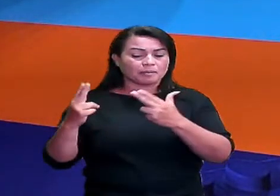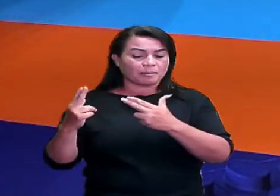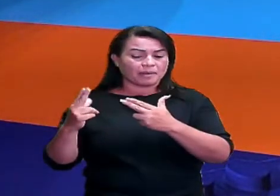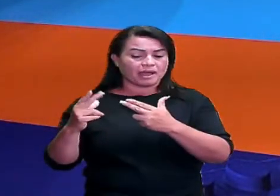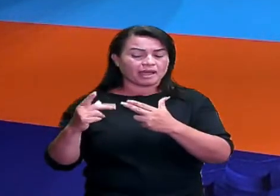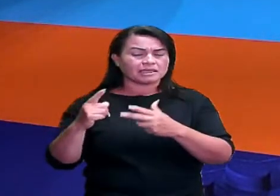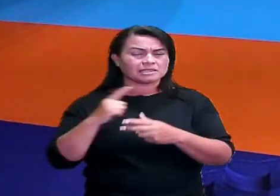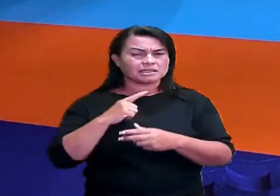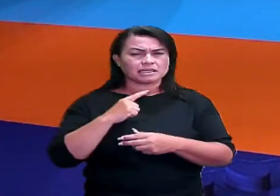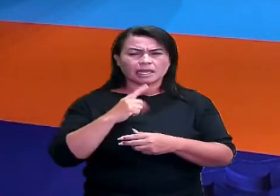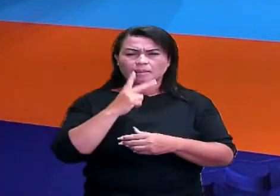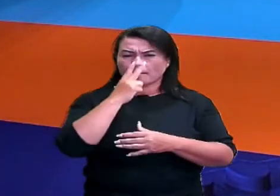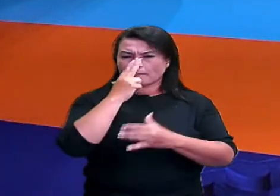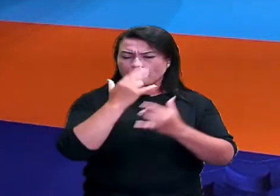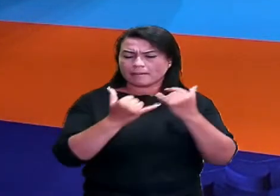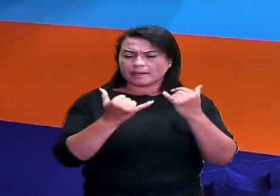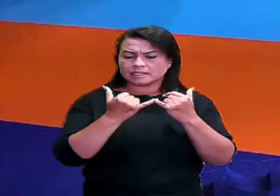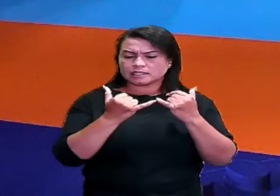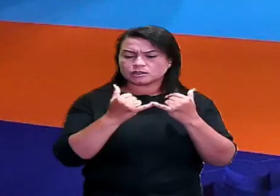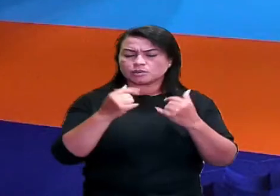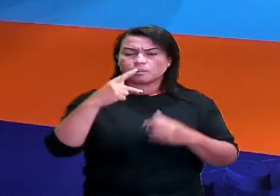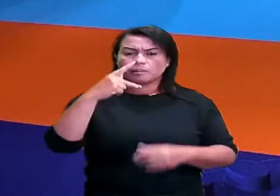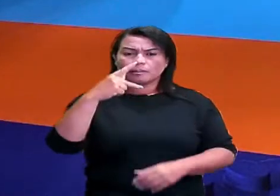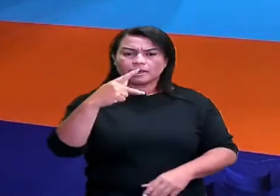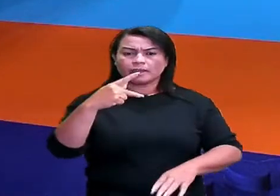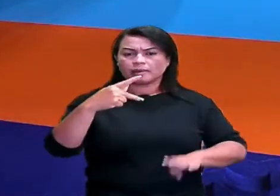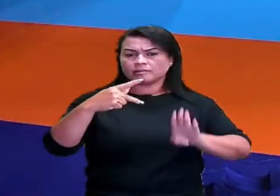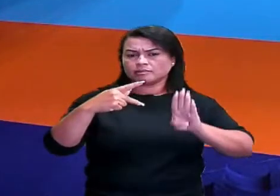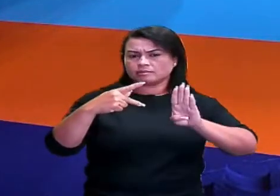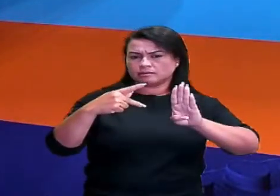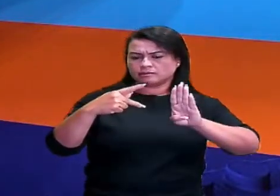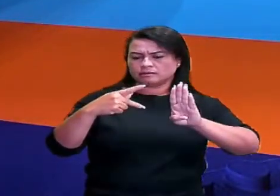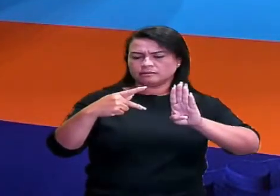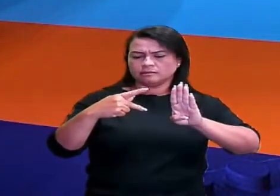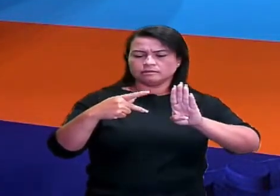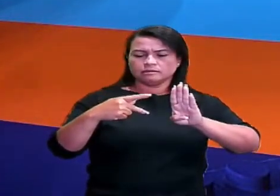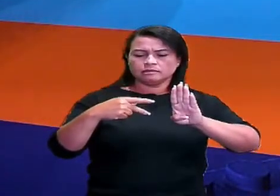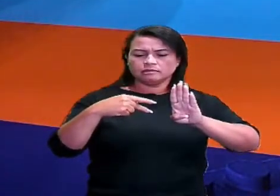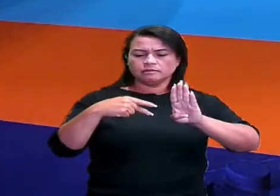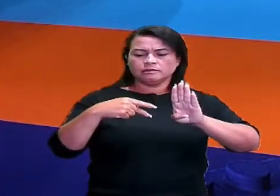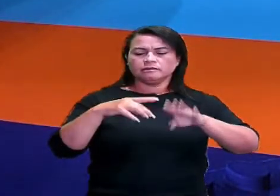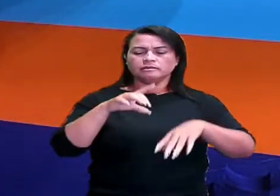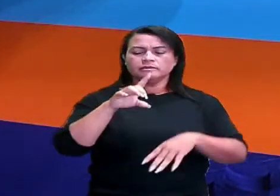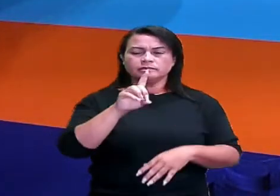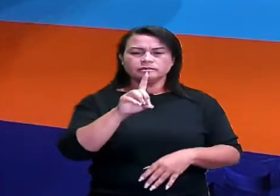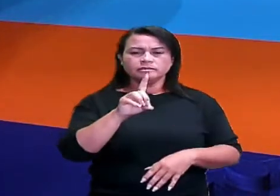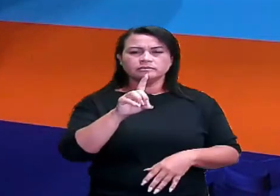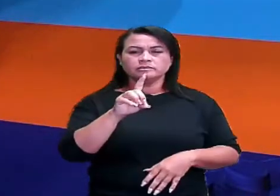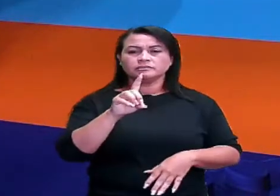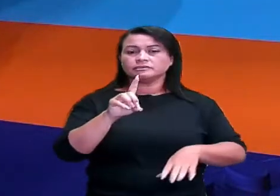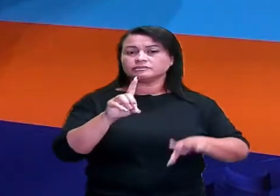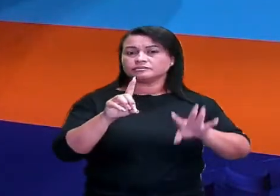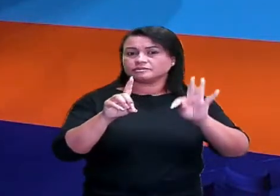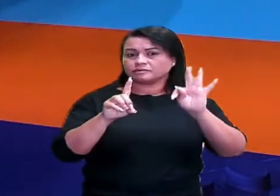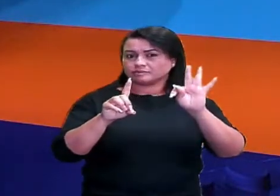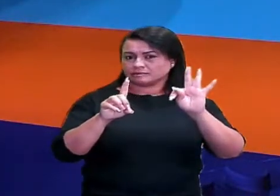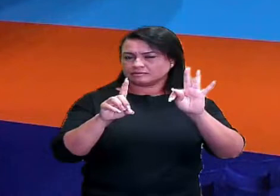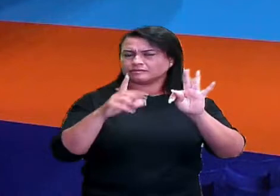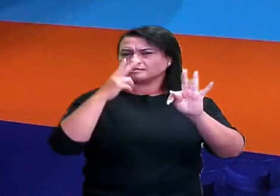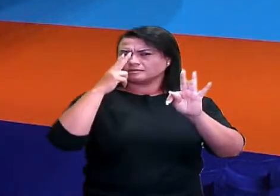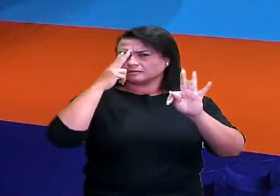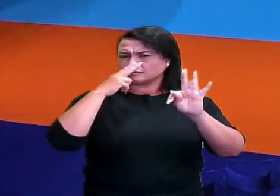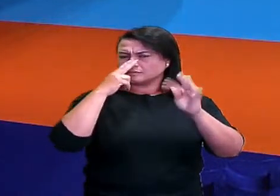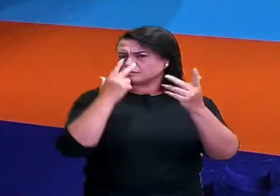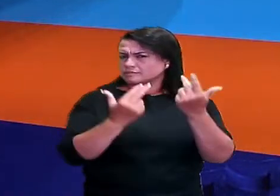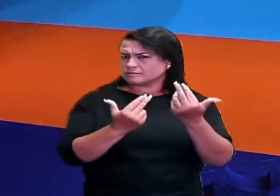parecidos. O B e o P, ele tem sons parecidos. P, P. O D e o T é outra dupla que tem